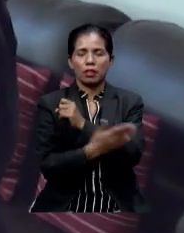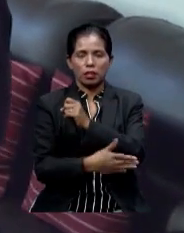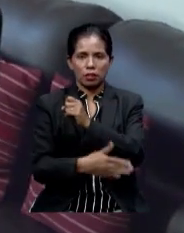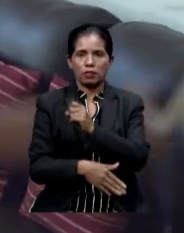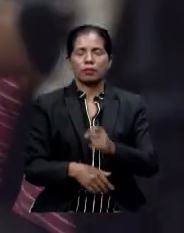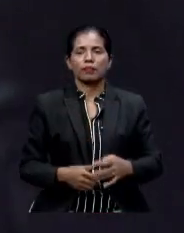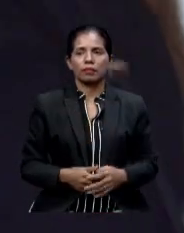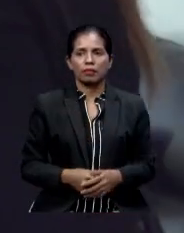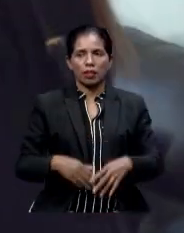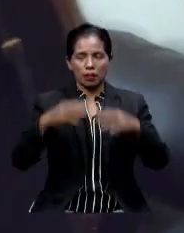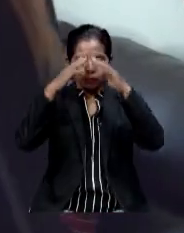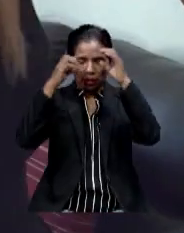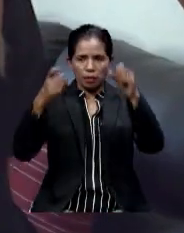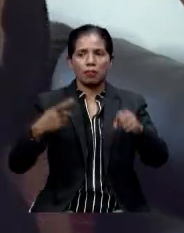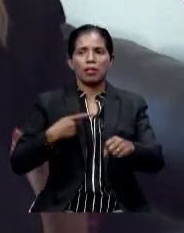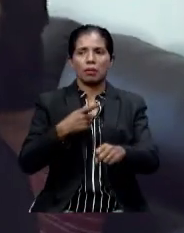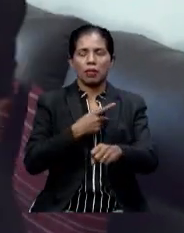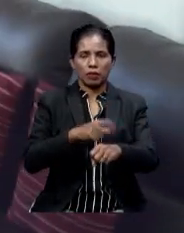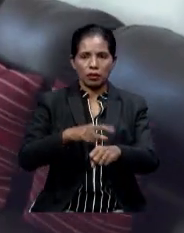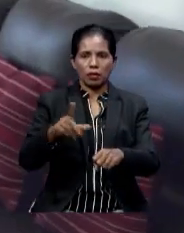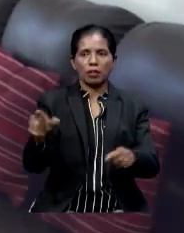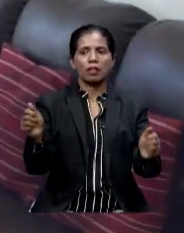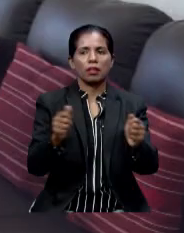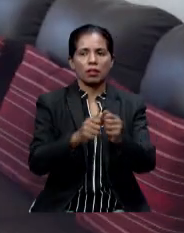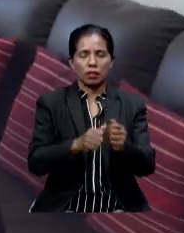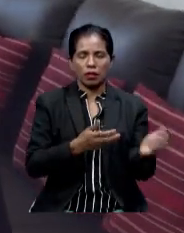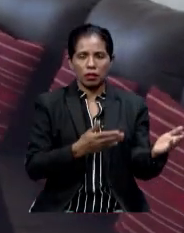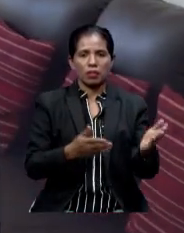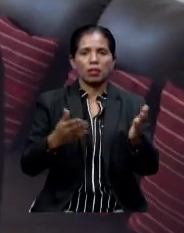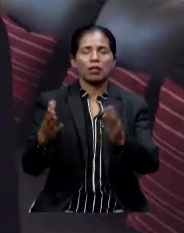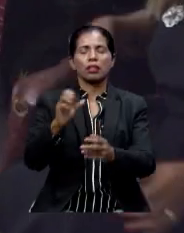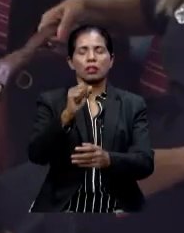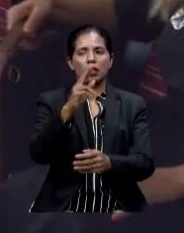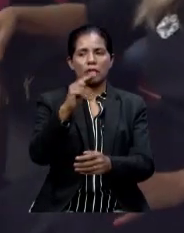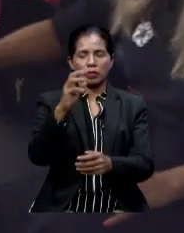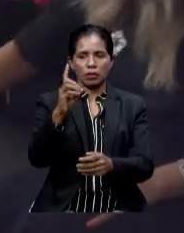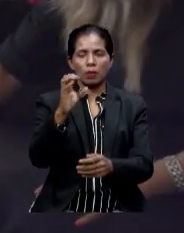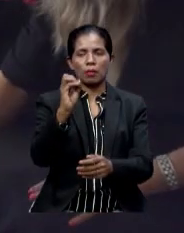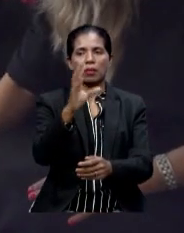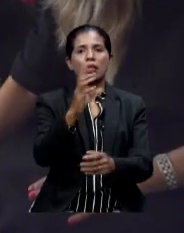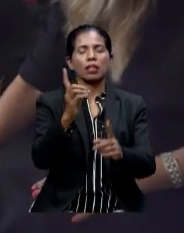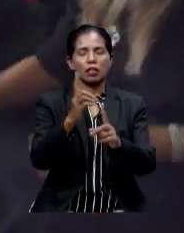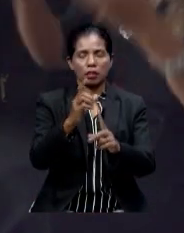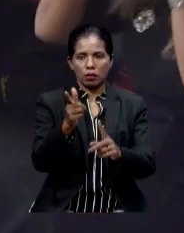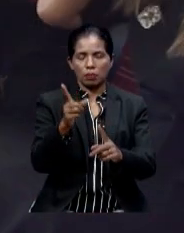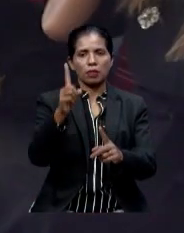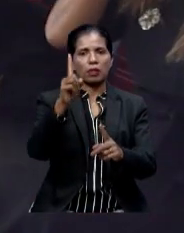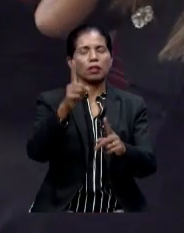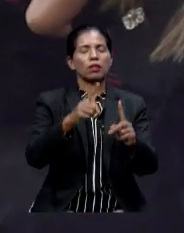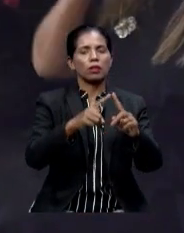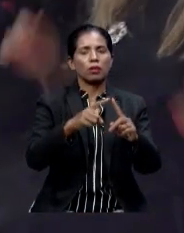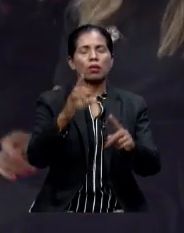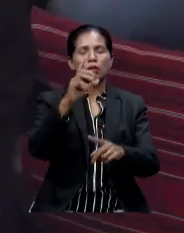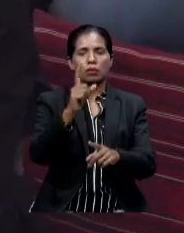Integrante. Presidente do Parlamento Nacional, a delegação se desloca para São Tomé e Príncipe e a Loron Ronulu Resin Ida, Toloron